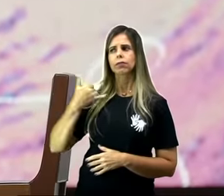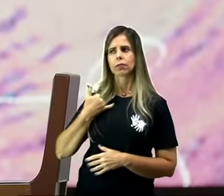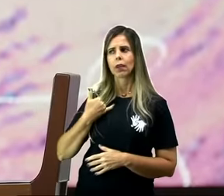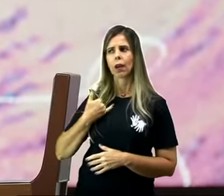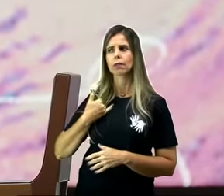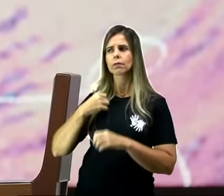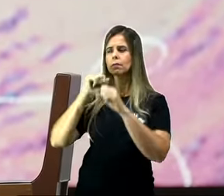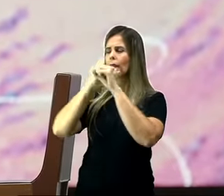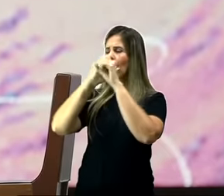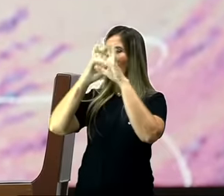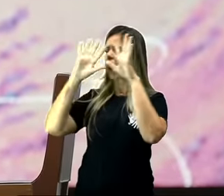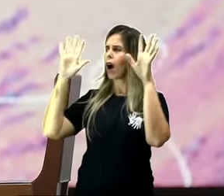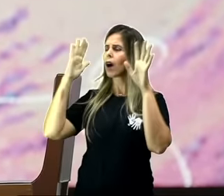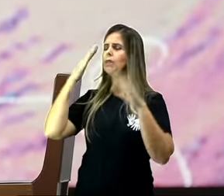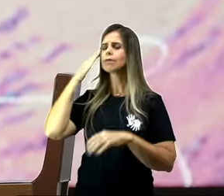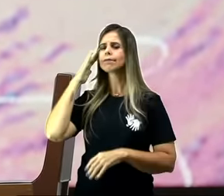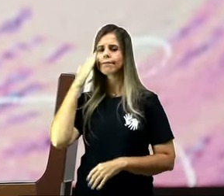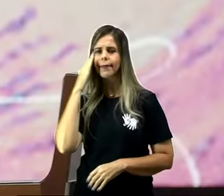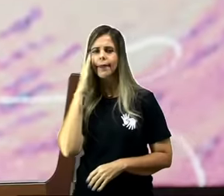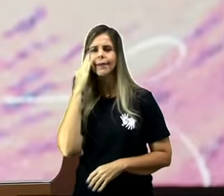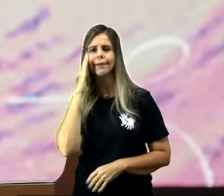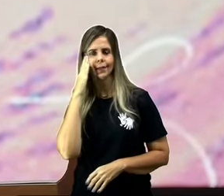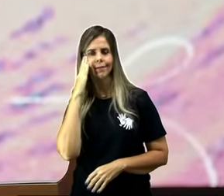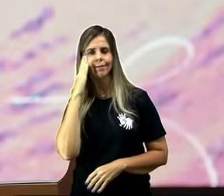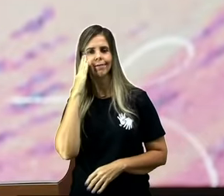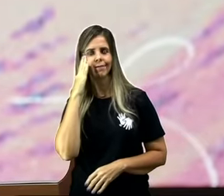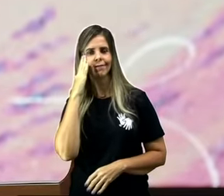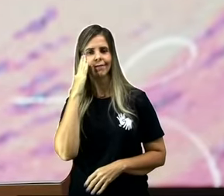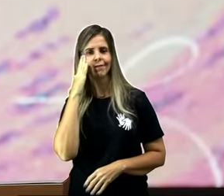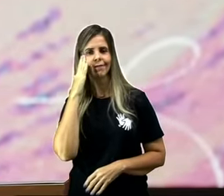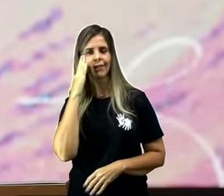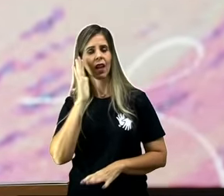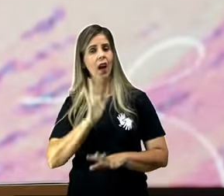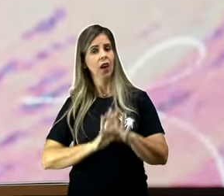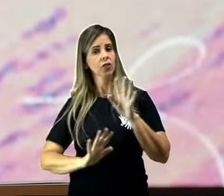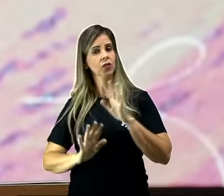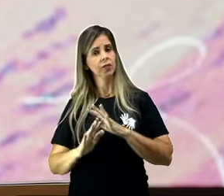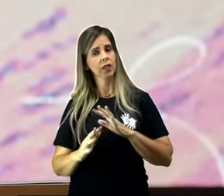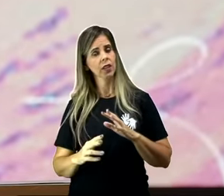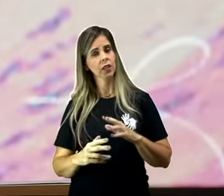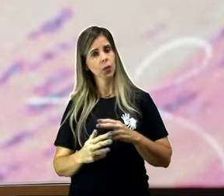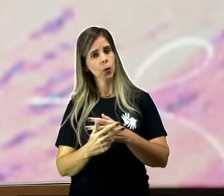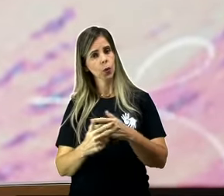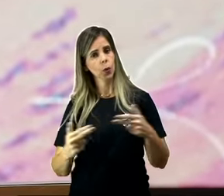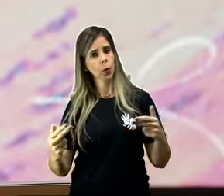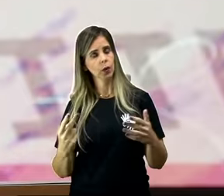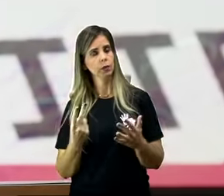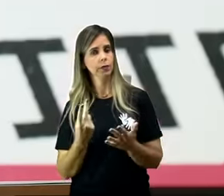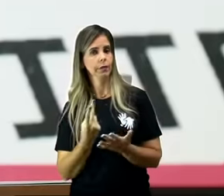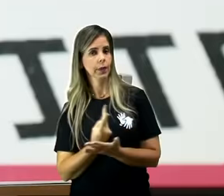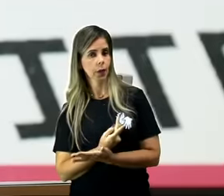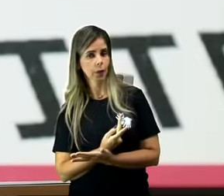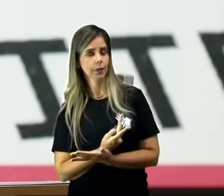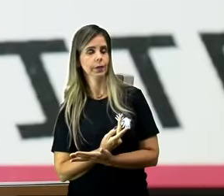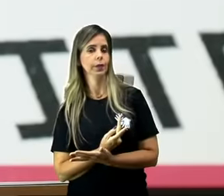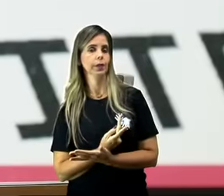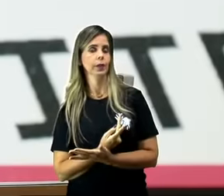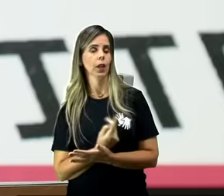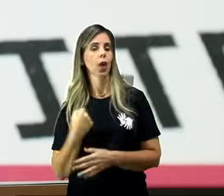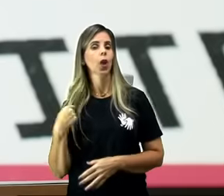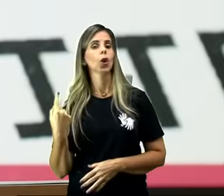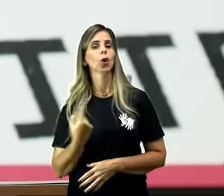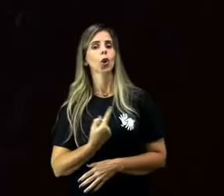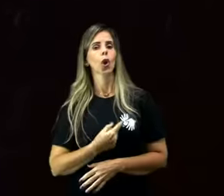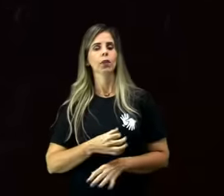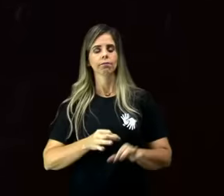clareza quando algumas coisas acontecem. Irmão, guarde isso no teu coração. Muitas das vezes a única certeza de que você está